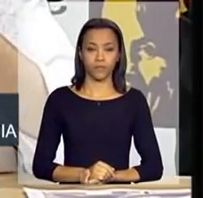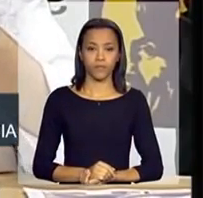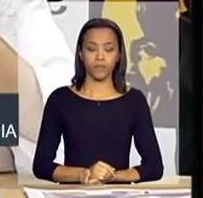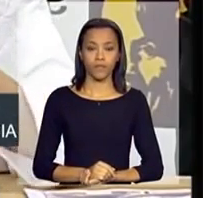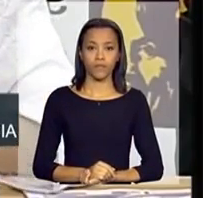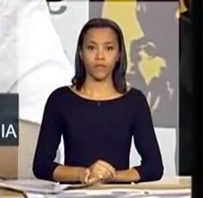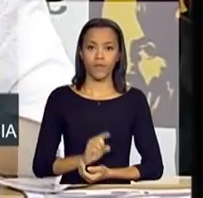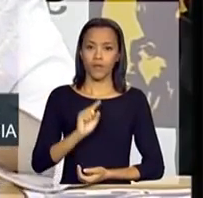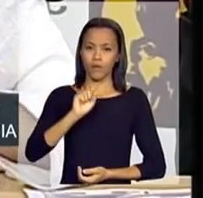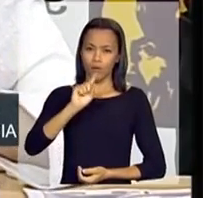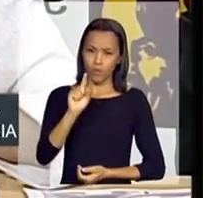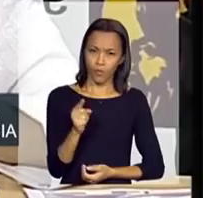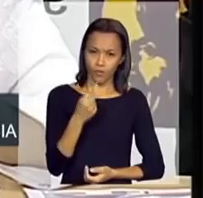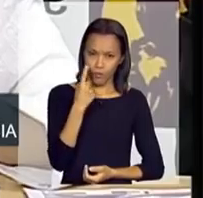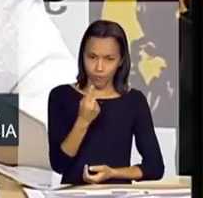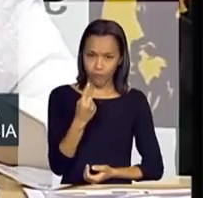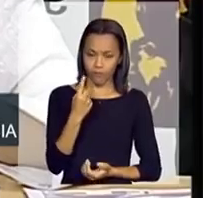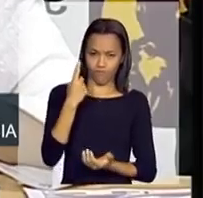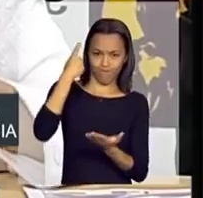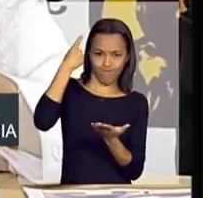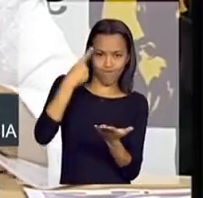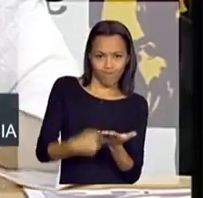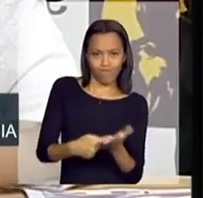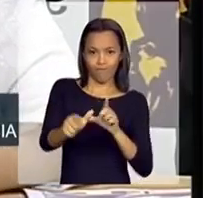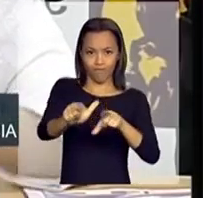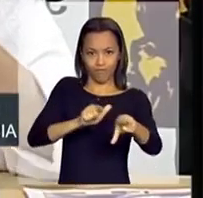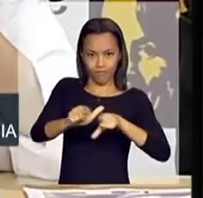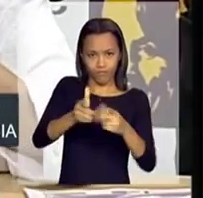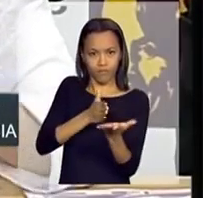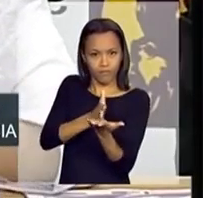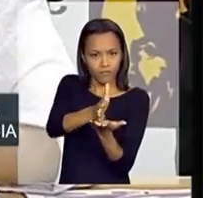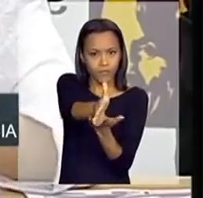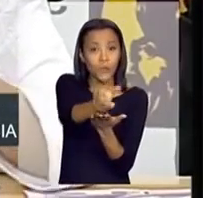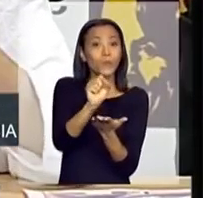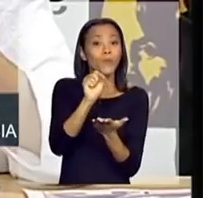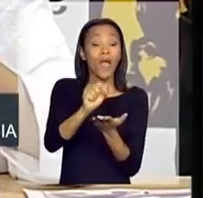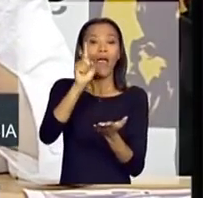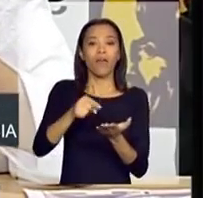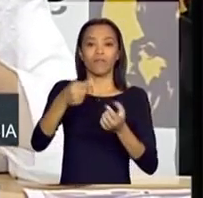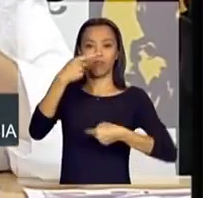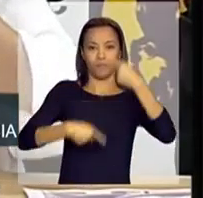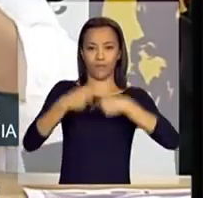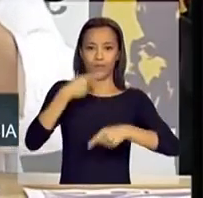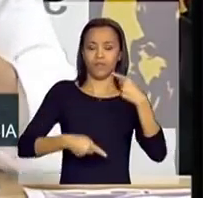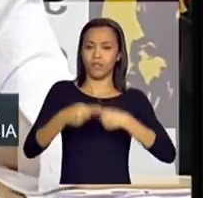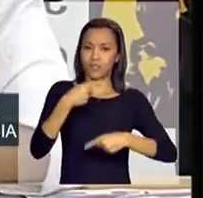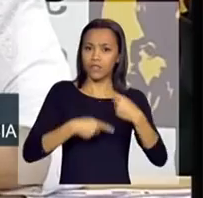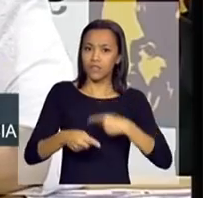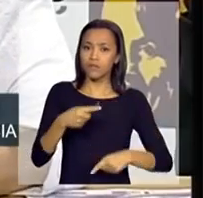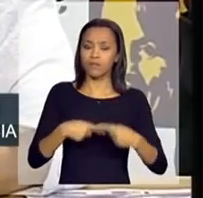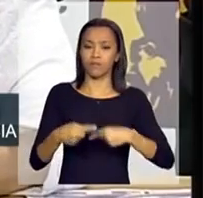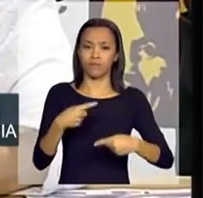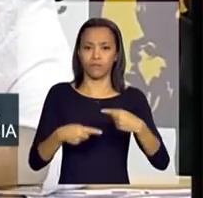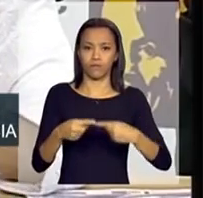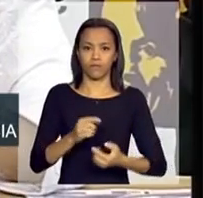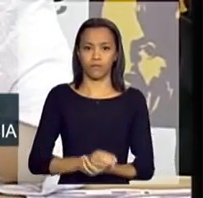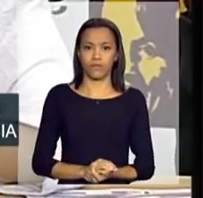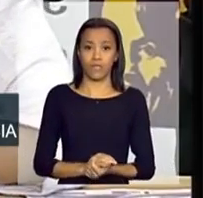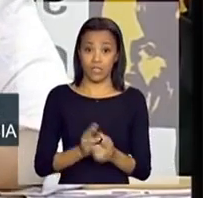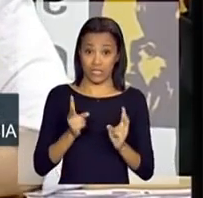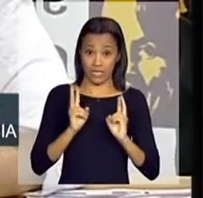uma linha de atuação, que é de políticas educacionais, introduzir